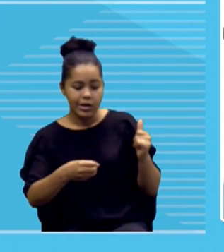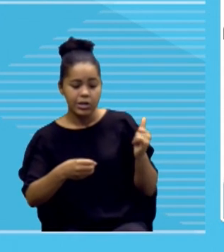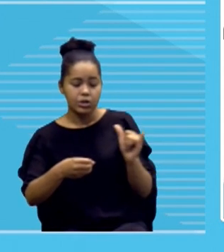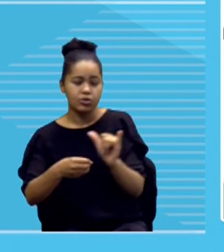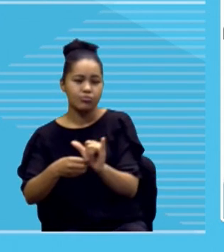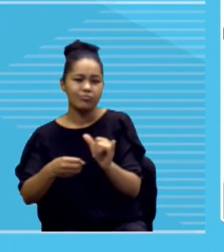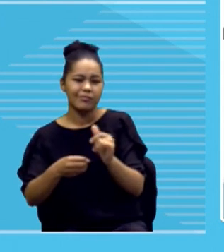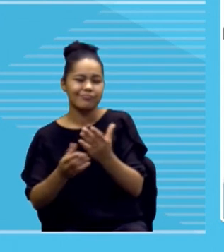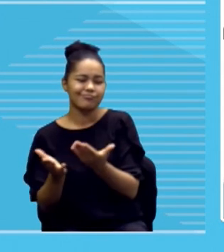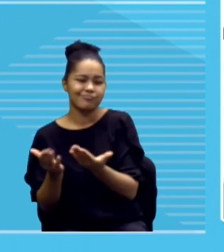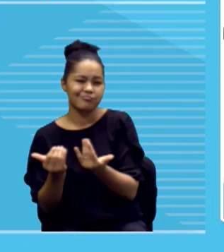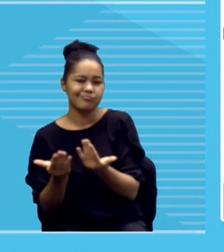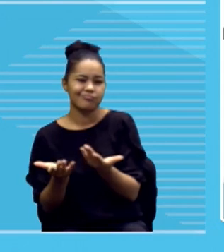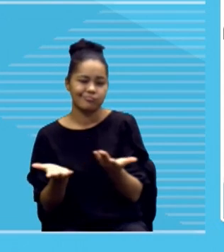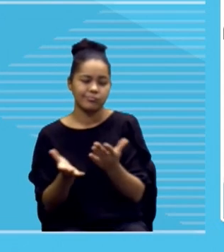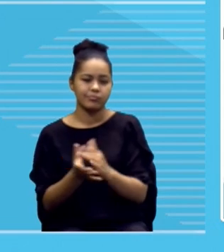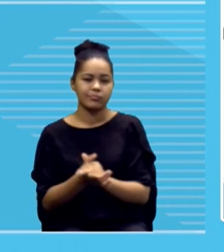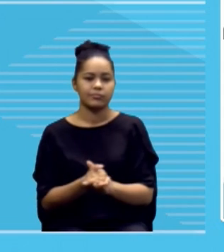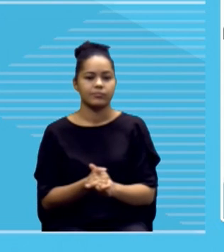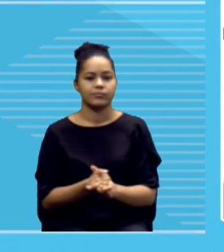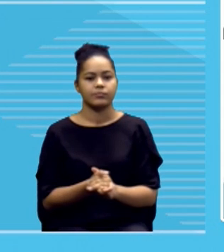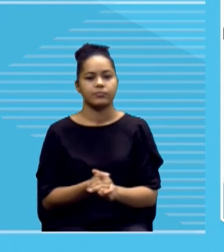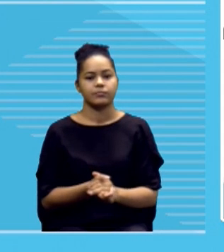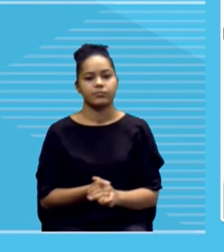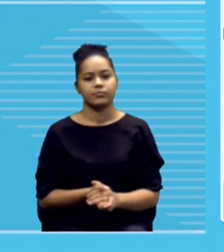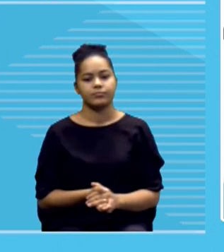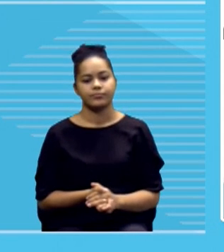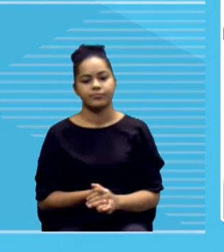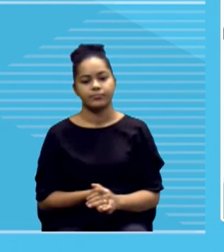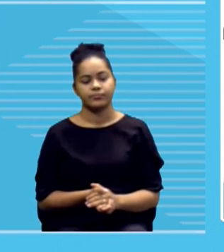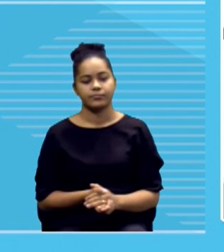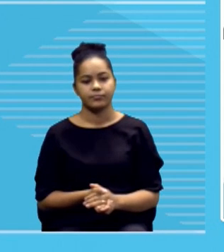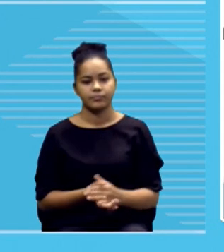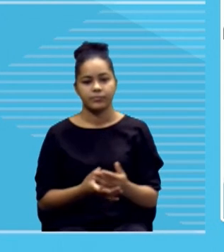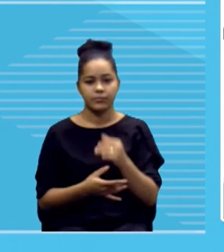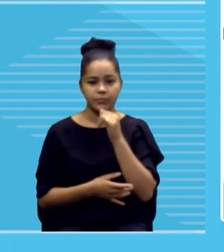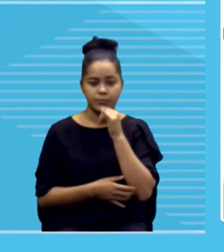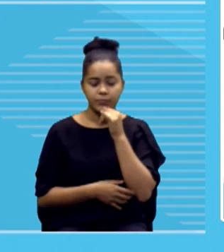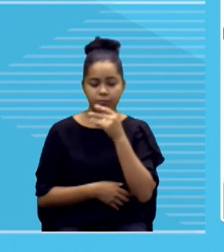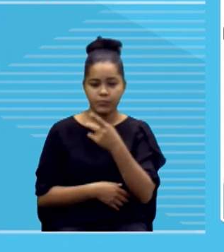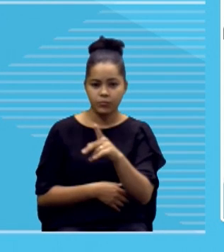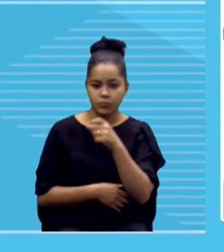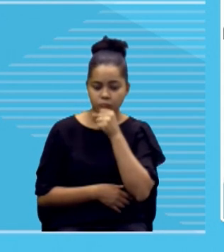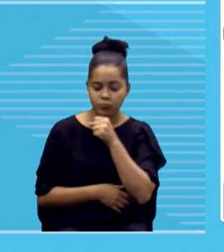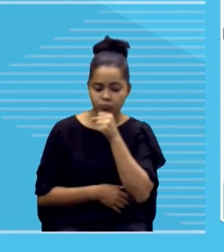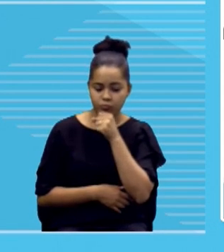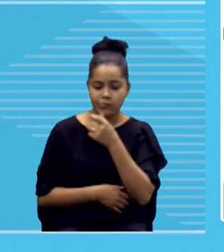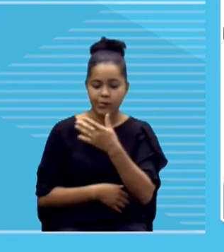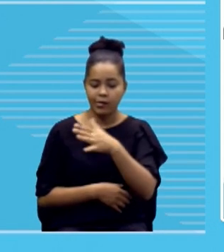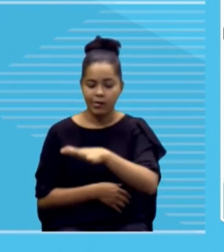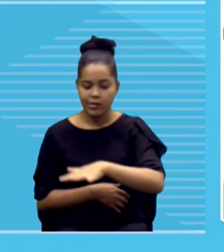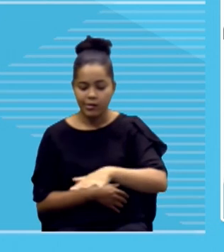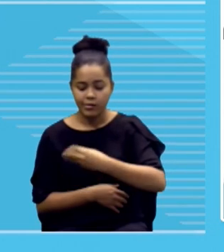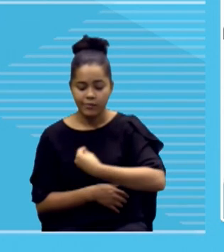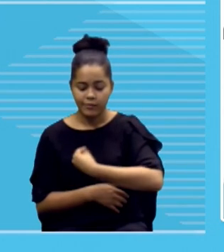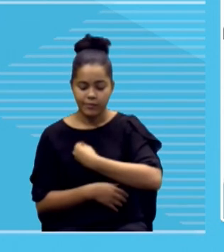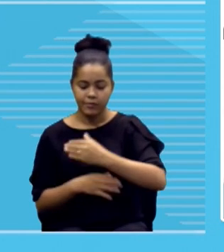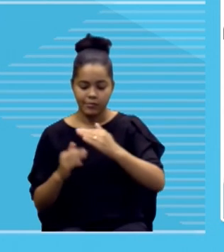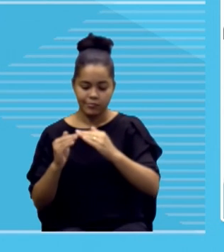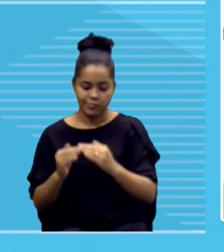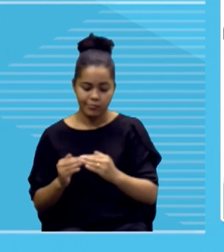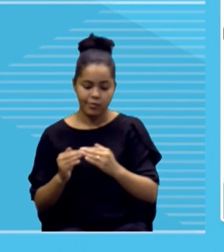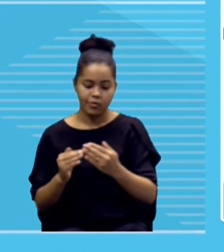você perguntar para os seus avós, para os seus bisavós, caso tenha bisavó vivo, vocês vão ver que na região de interior, principalmente de estados